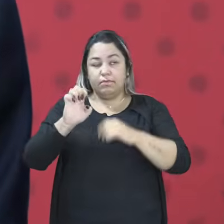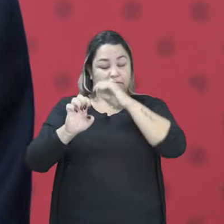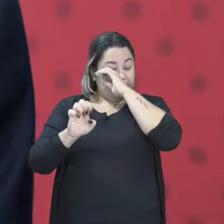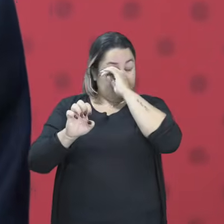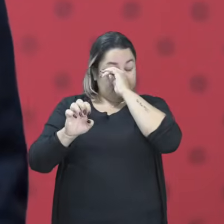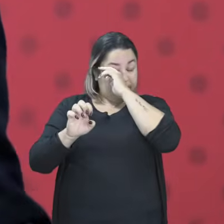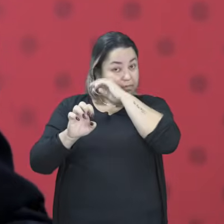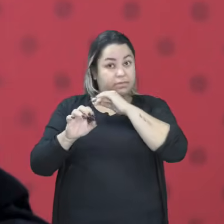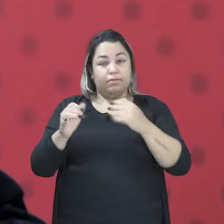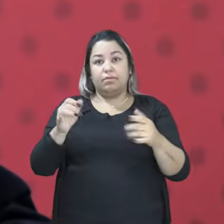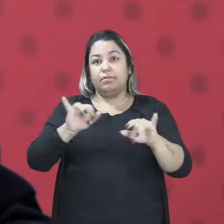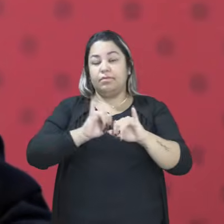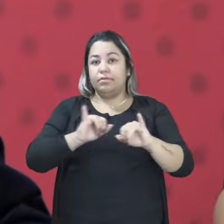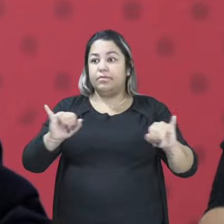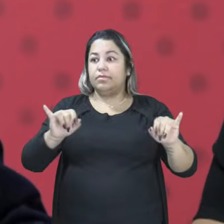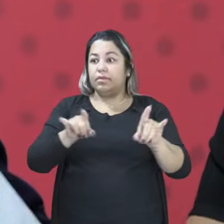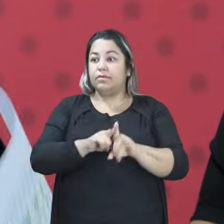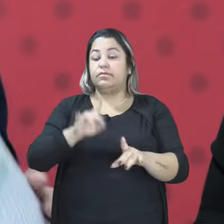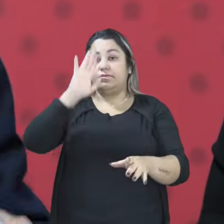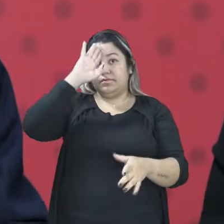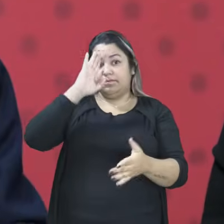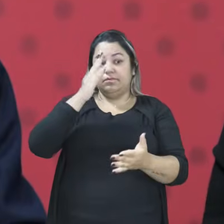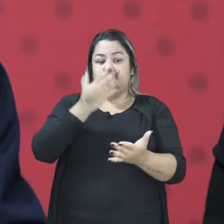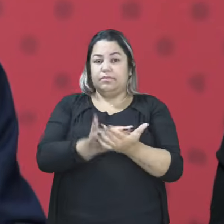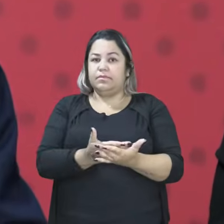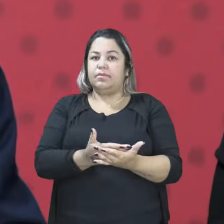sobre isso, mas eu acredito que